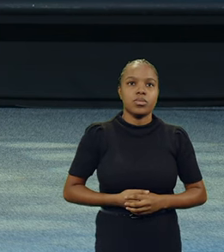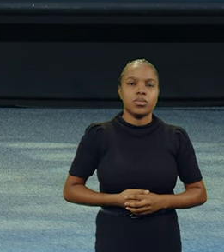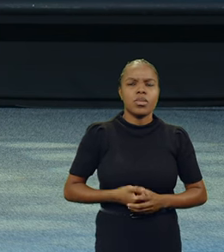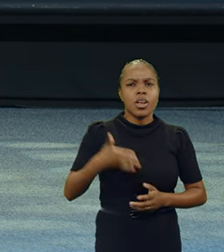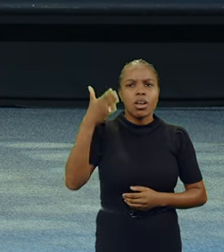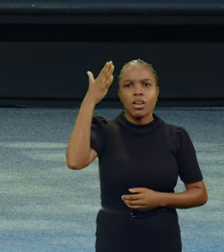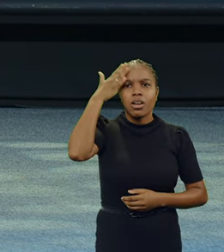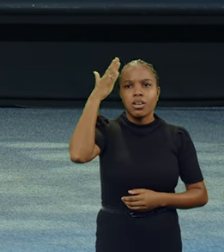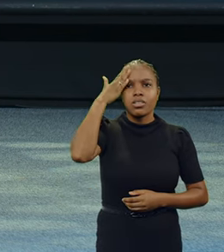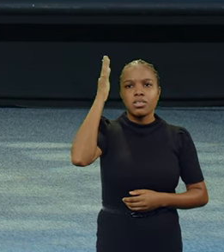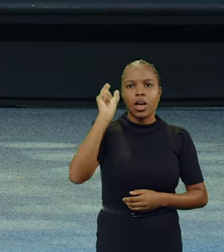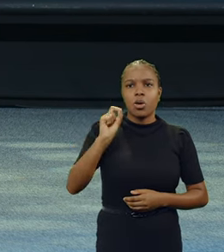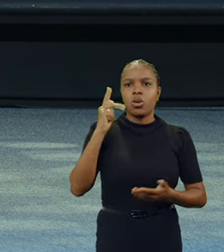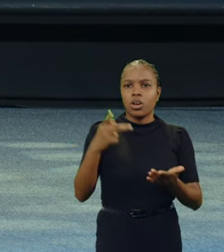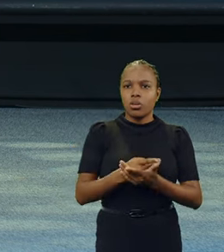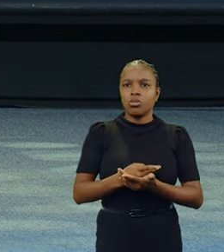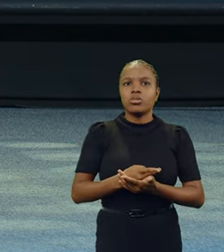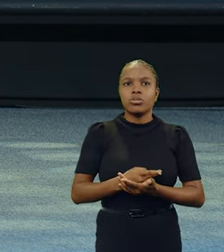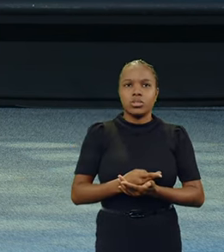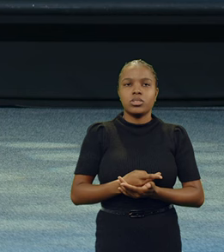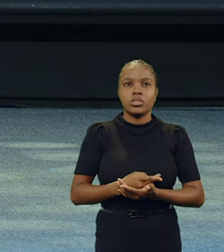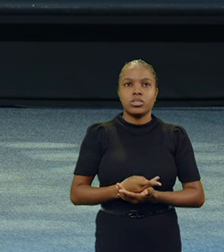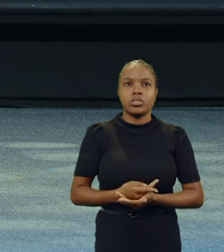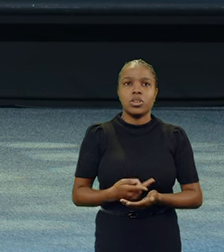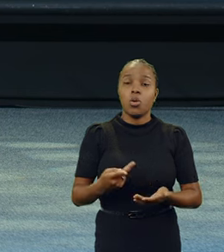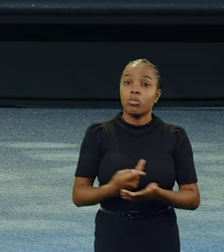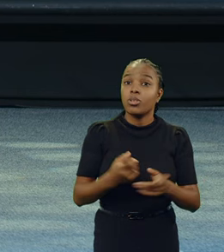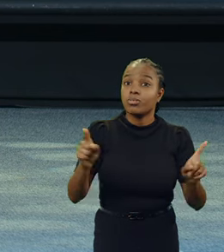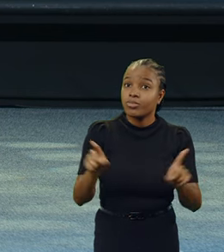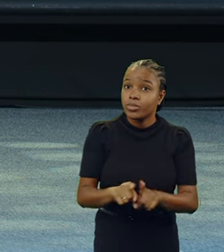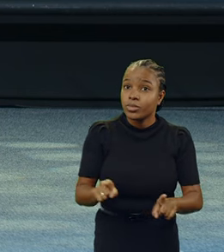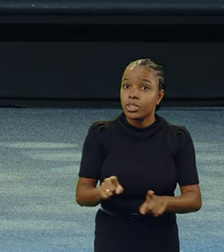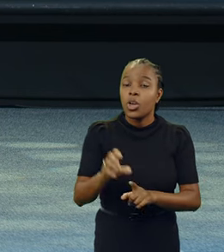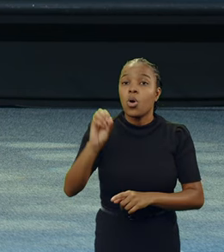Sabe o que aconteceu? Onã também morreu.